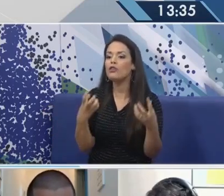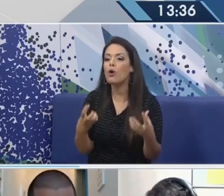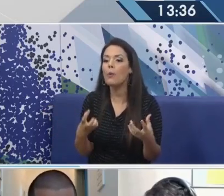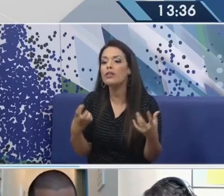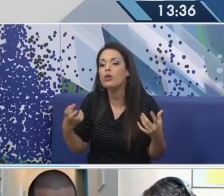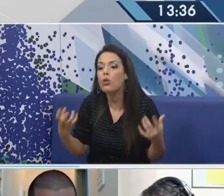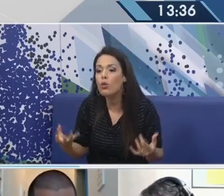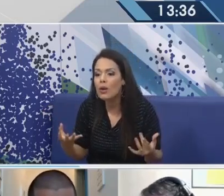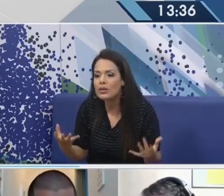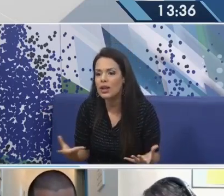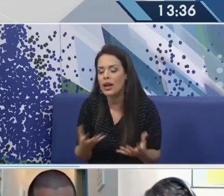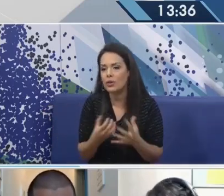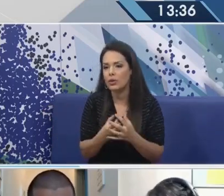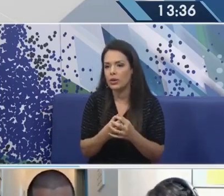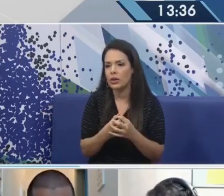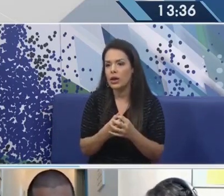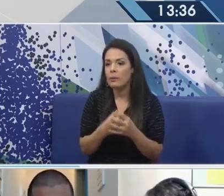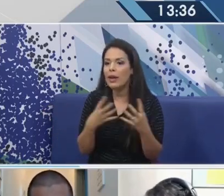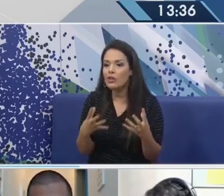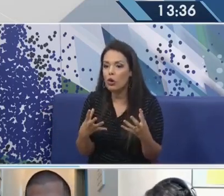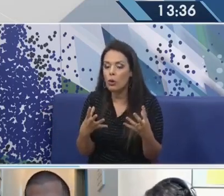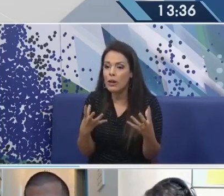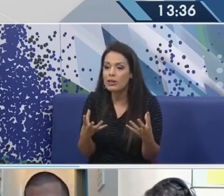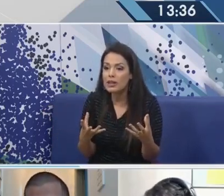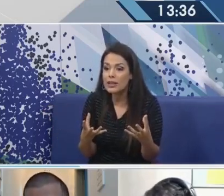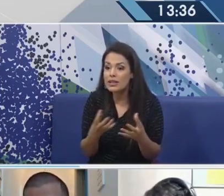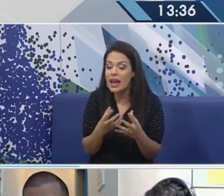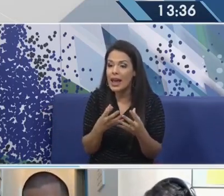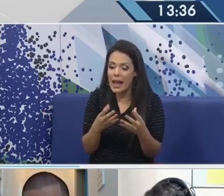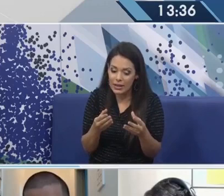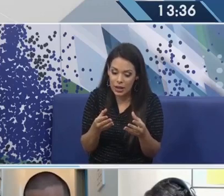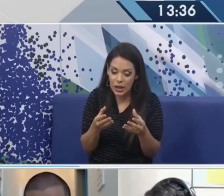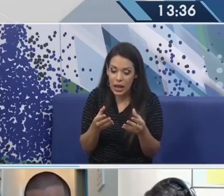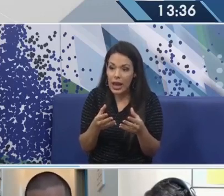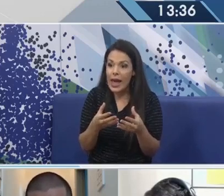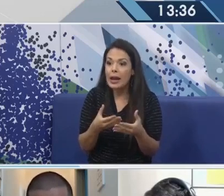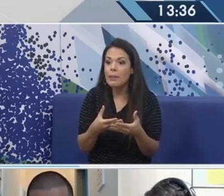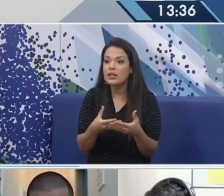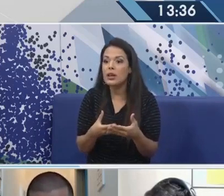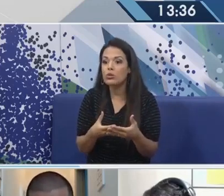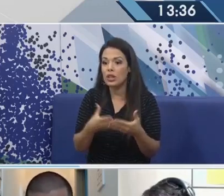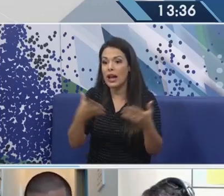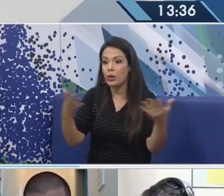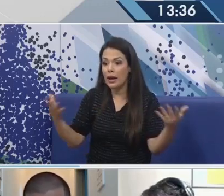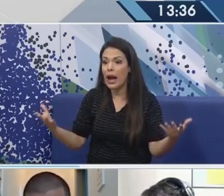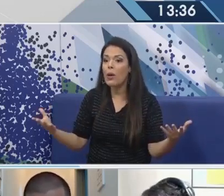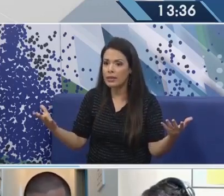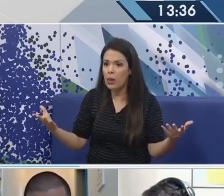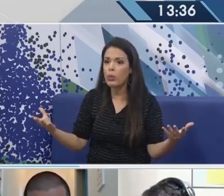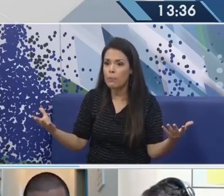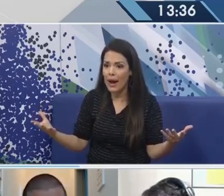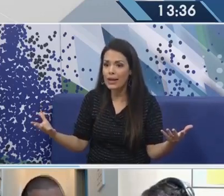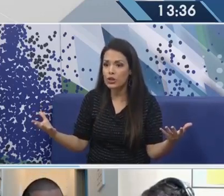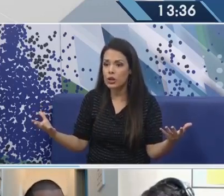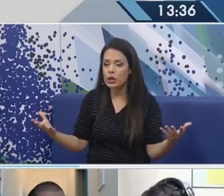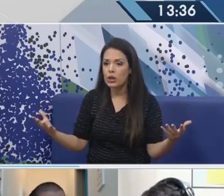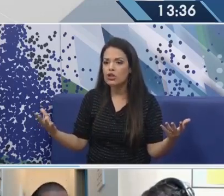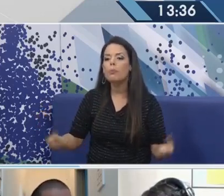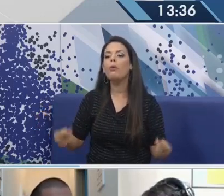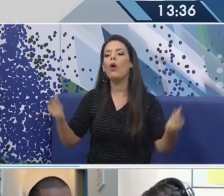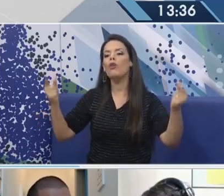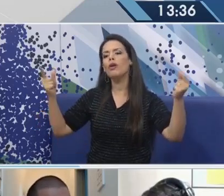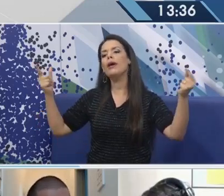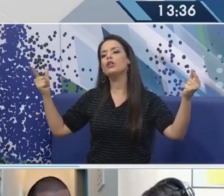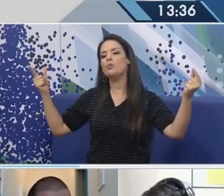O Botafogo começa com 1-0. Pedro, oh, Pedro Certezas, é assim, era para ser um cenário legal, até um empate,